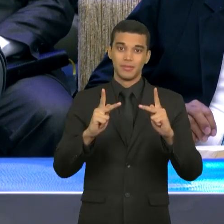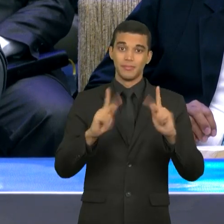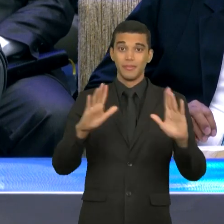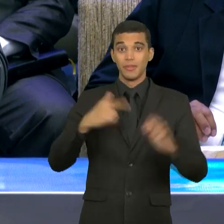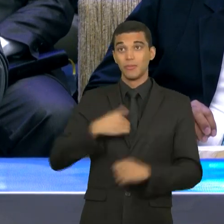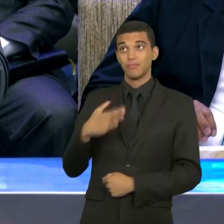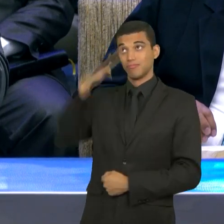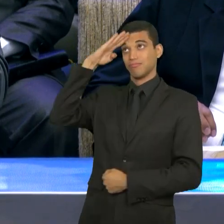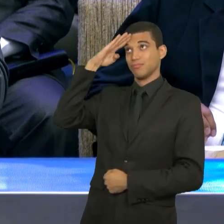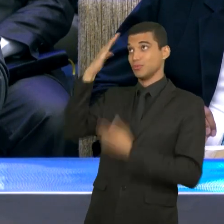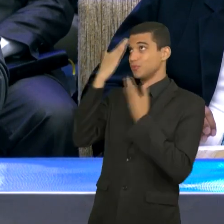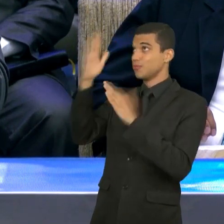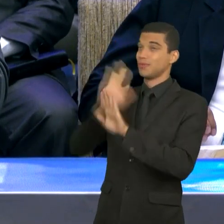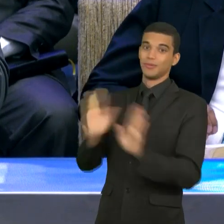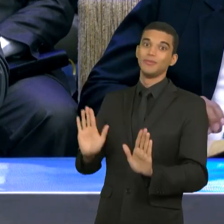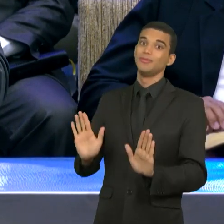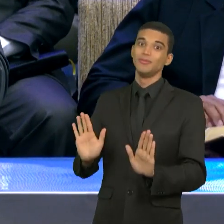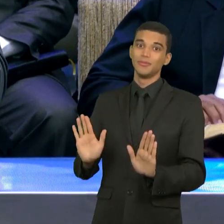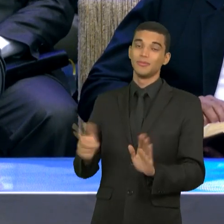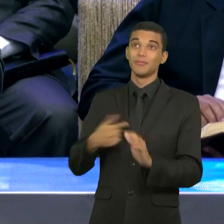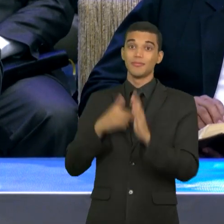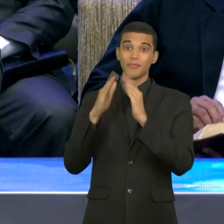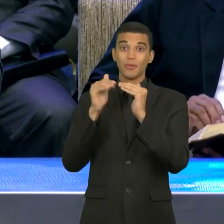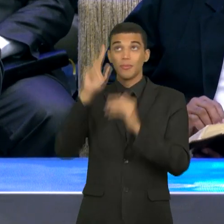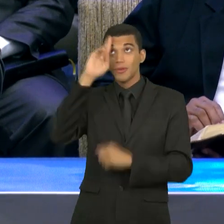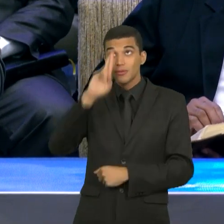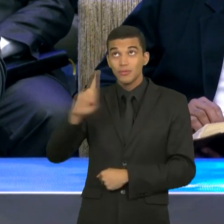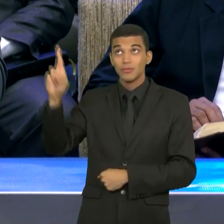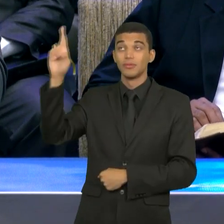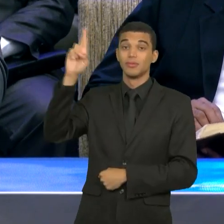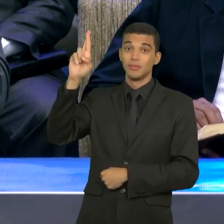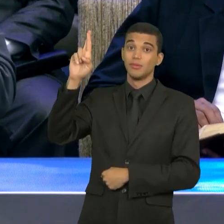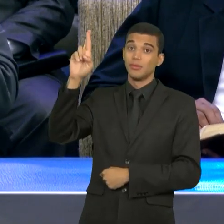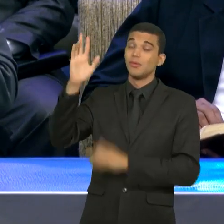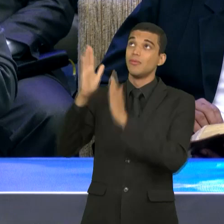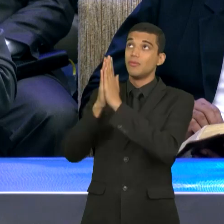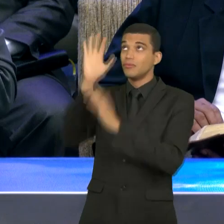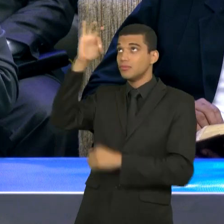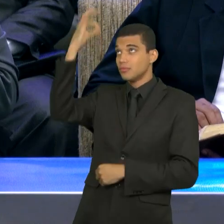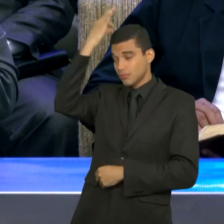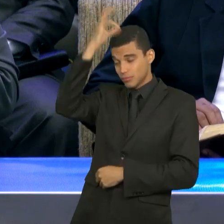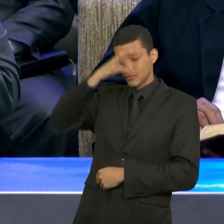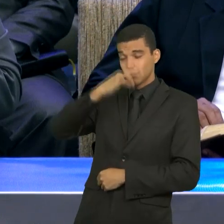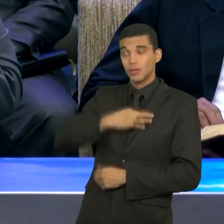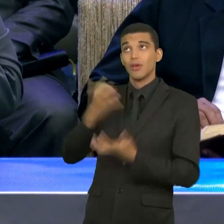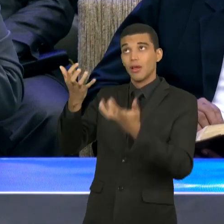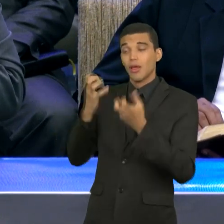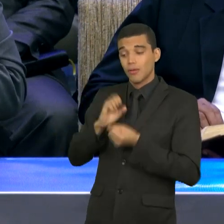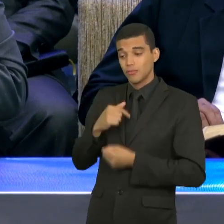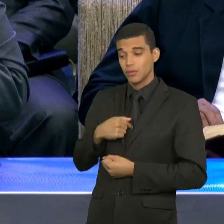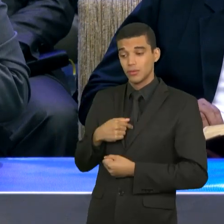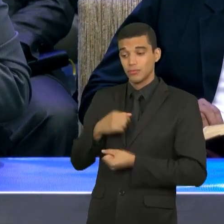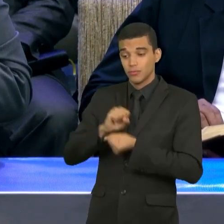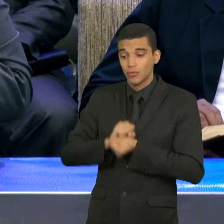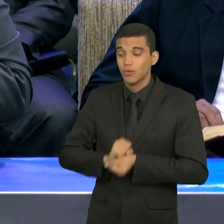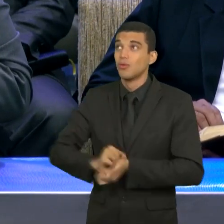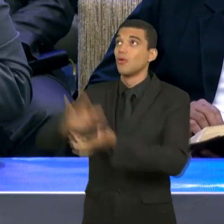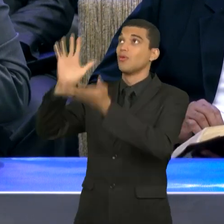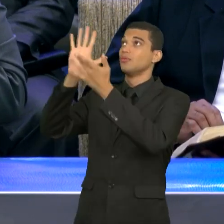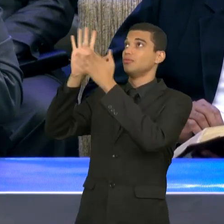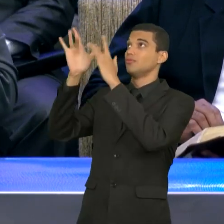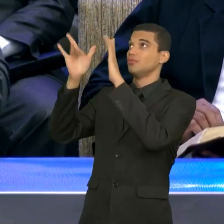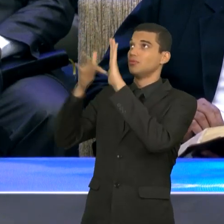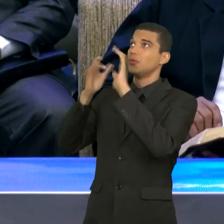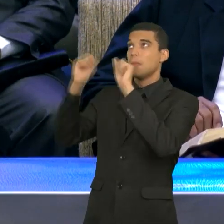eu peço ao senhor que glorifique o nome de Jesus ao Espírito de Deus que glorifica o nome de Jesus através da